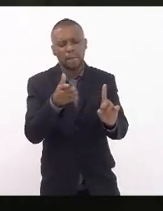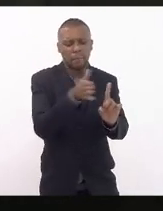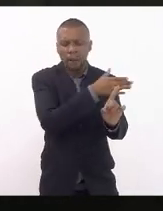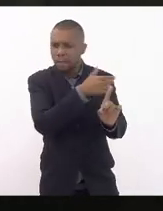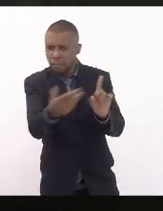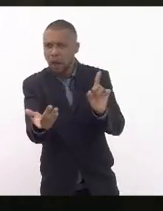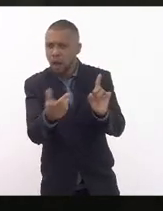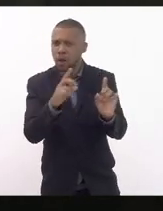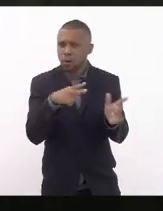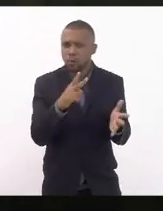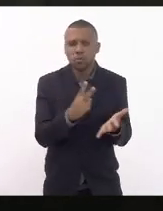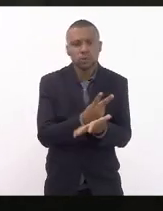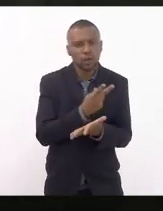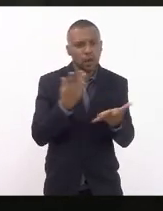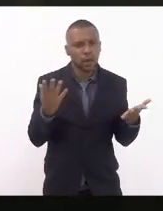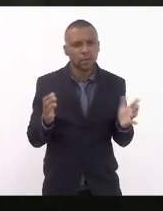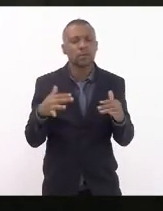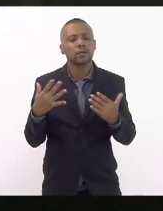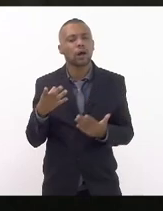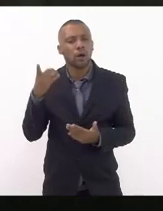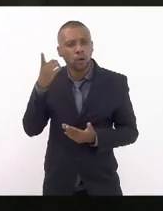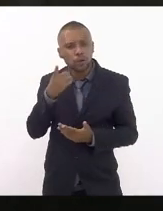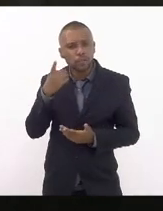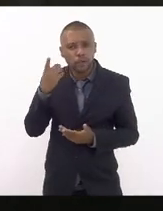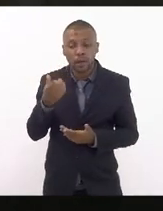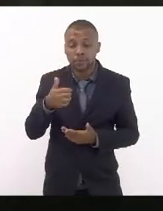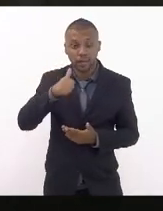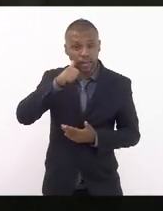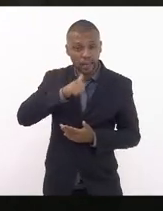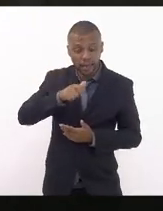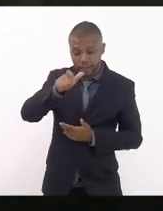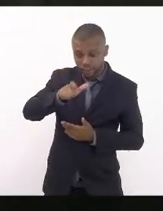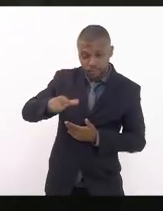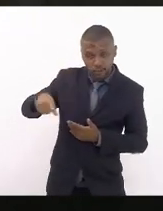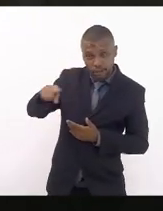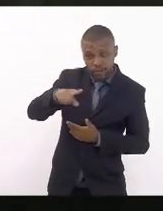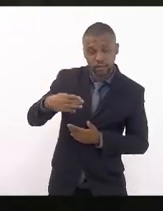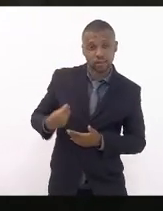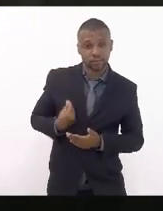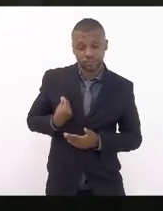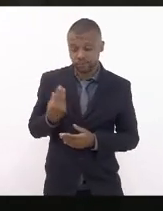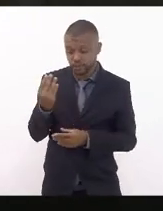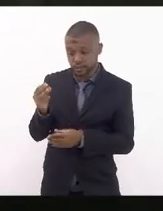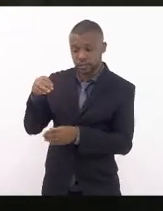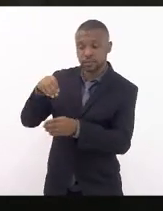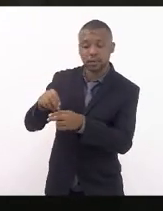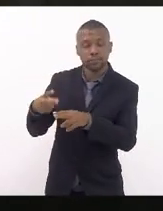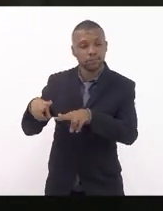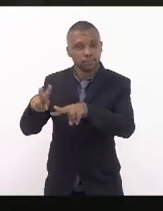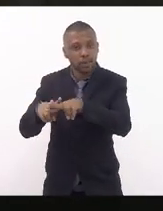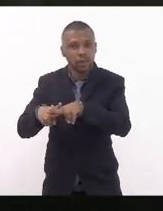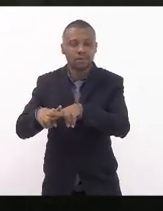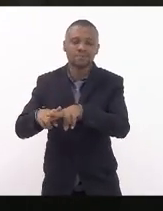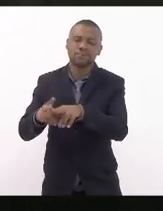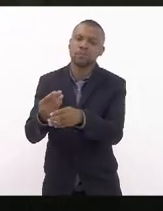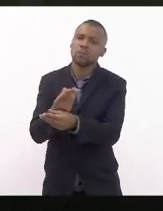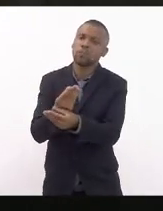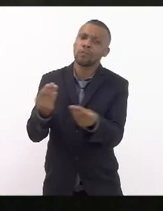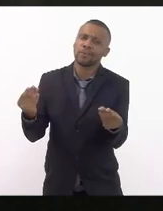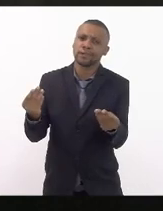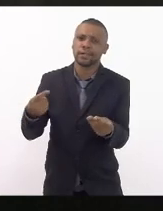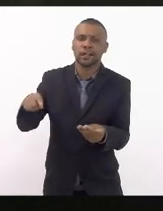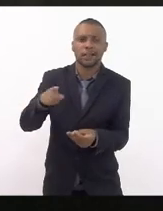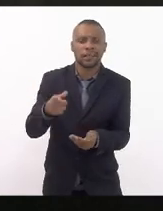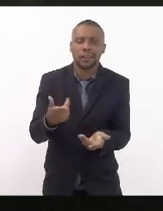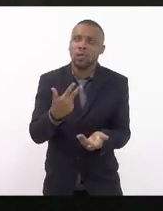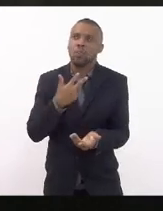Então, deputado Carlos Macedo, essas mulheres que estão ali dentro muitas delas não deveriam estar